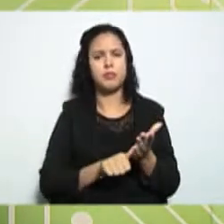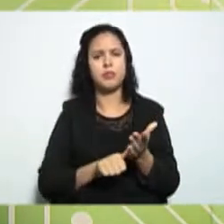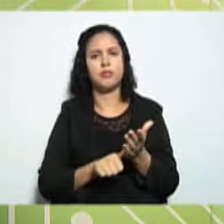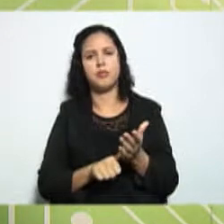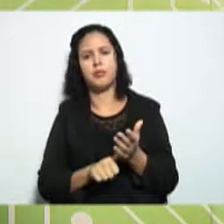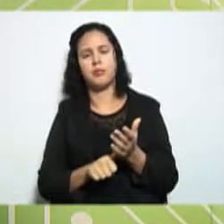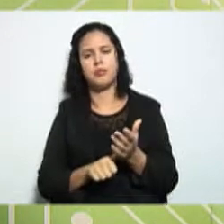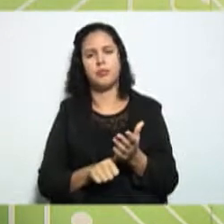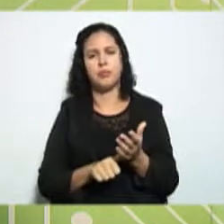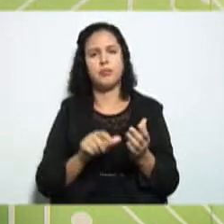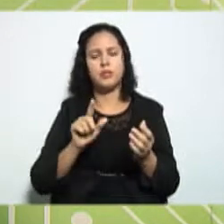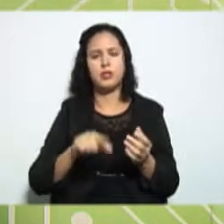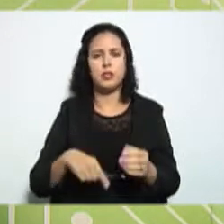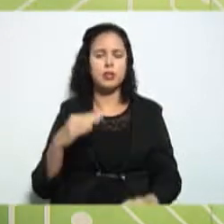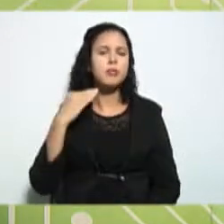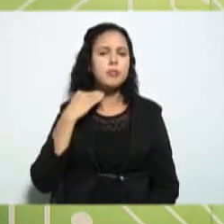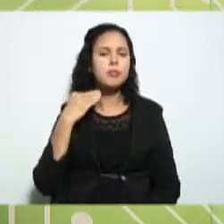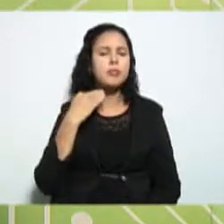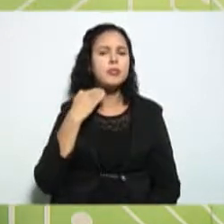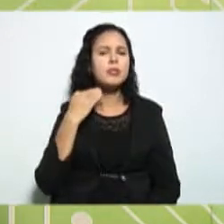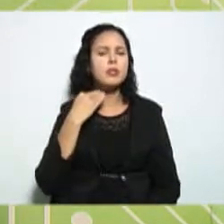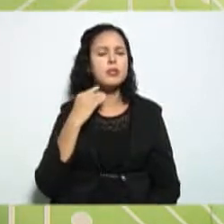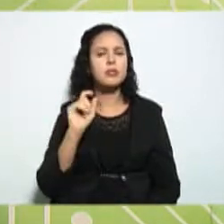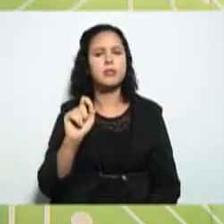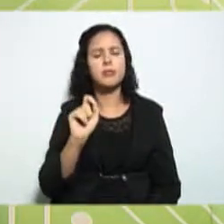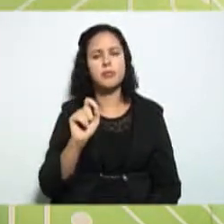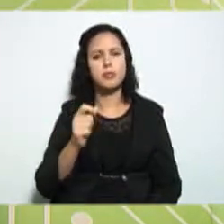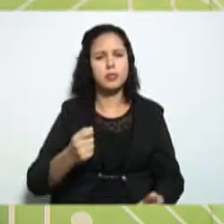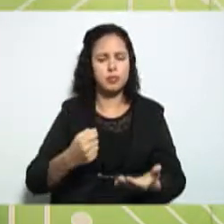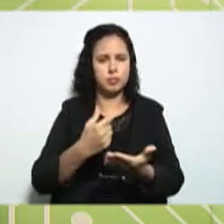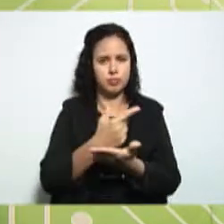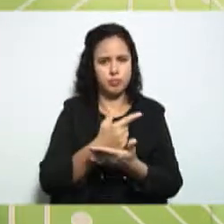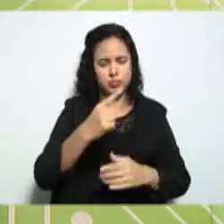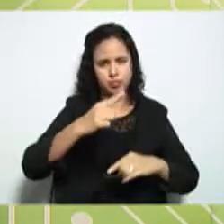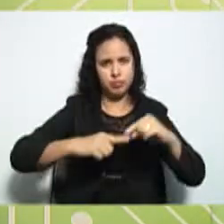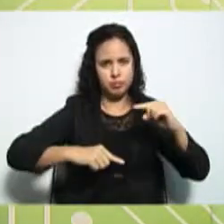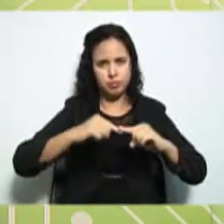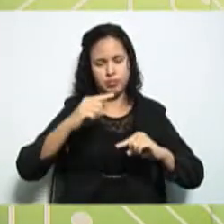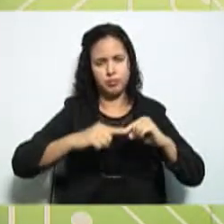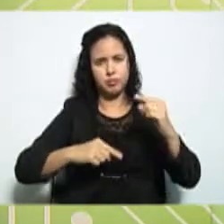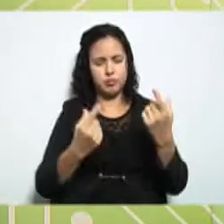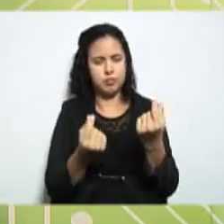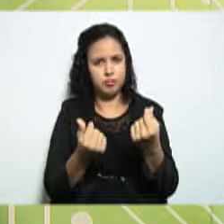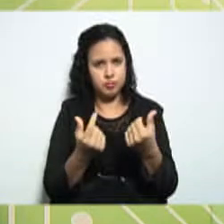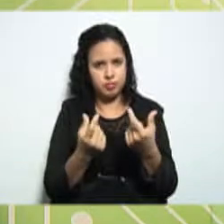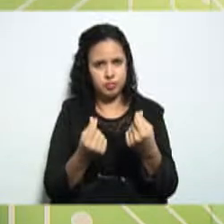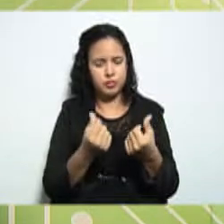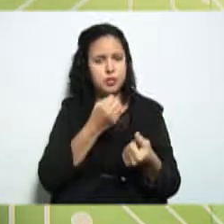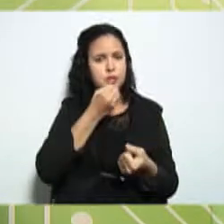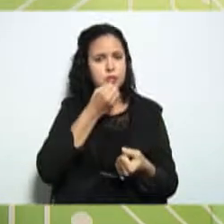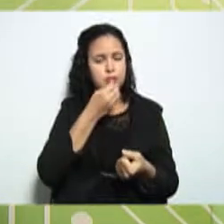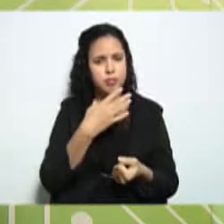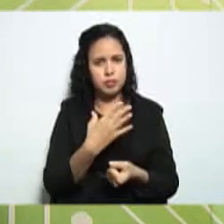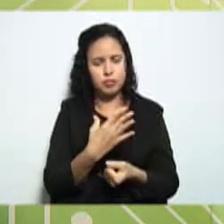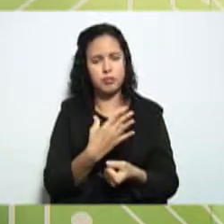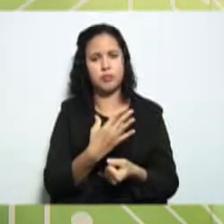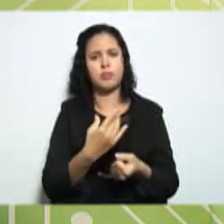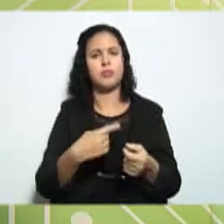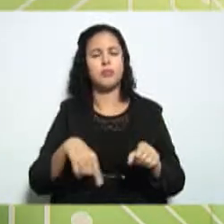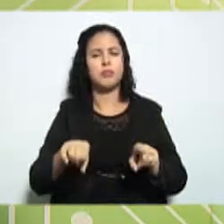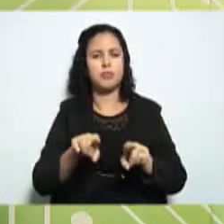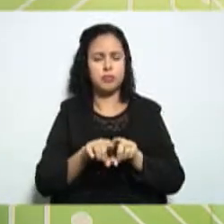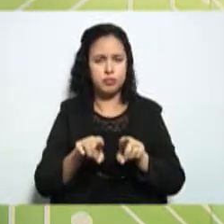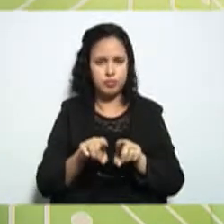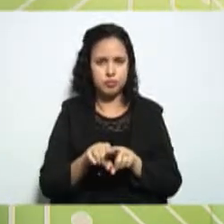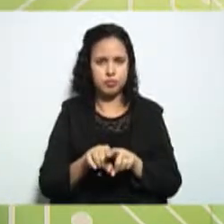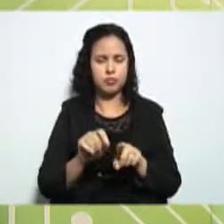a possibilidade desse banco cooperado comprar produtos financeiros que vão dar um retorno financeiro bom, bastante positivo para os seus cooperados, e